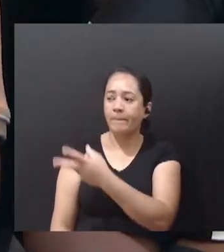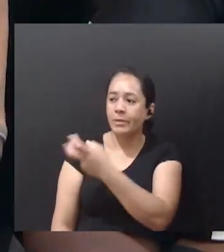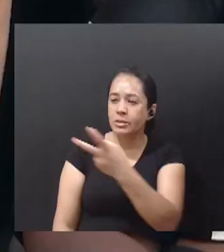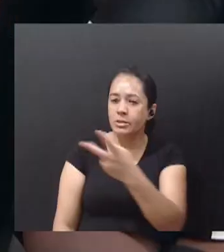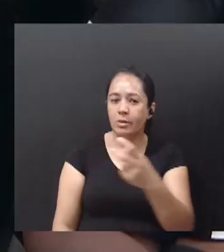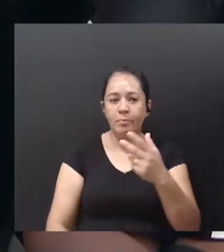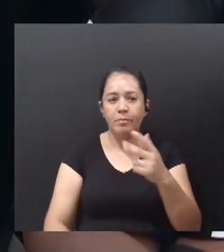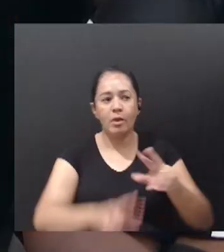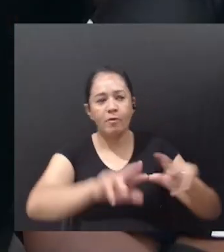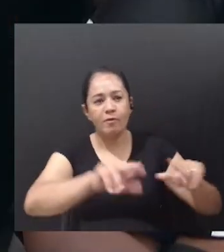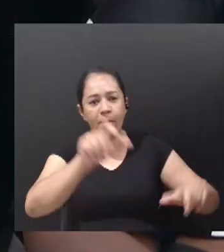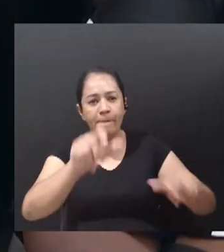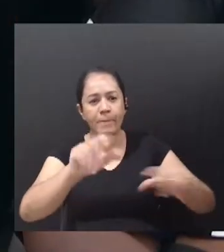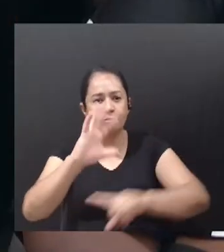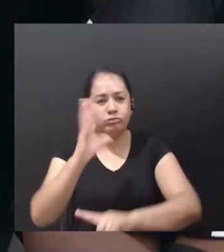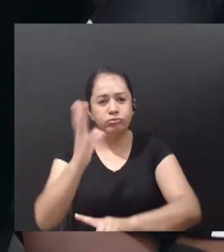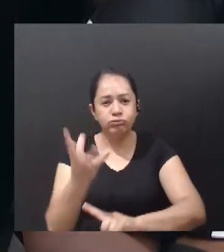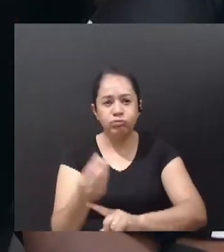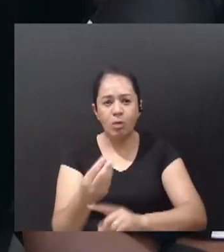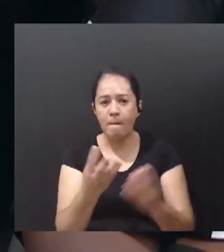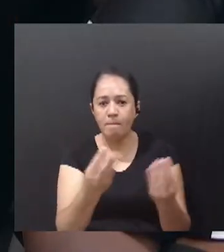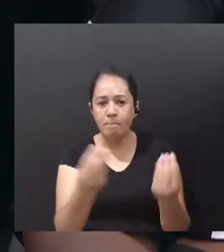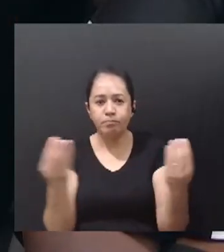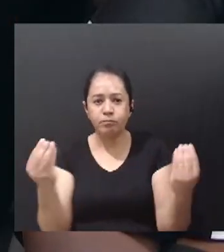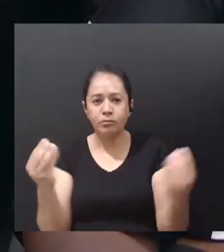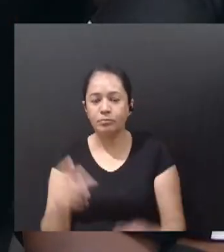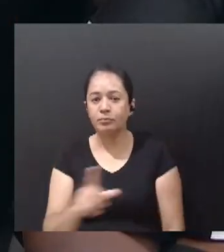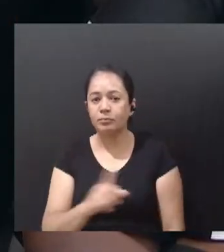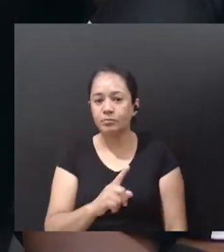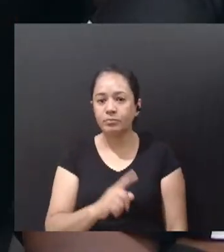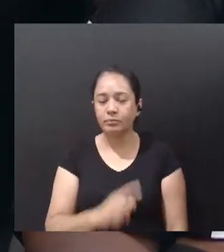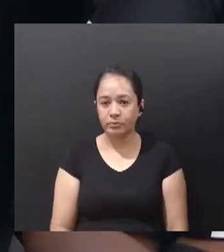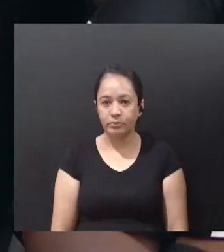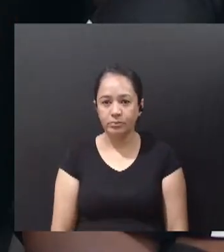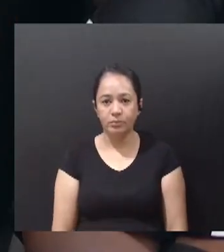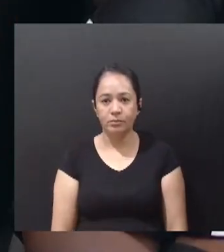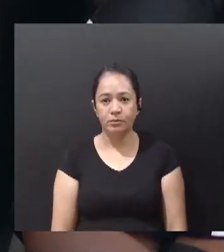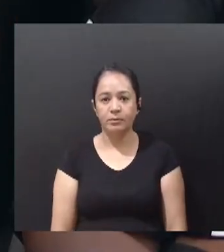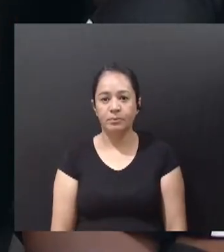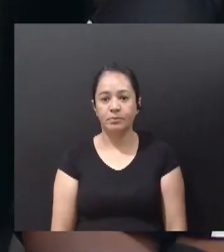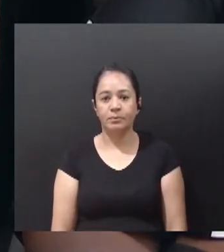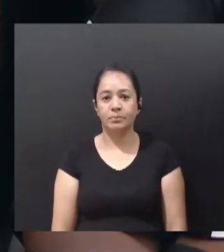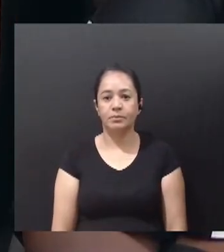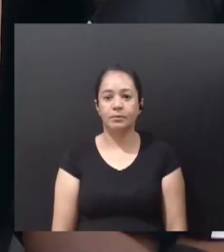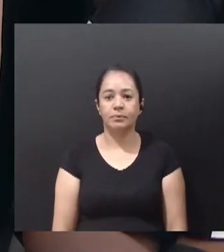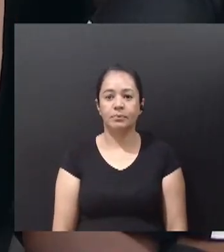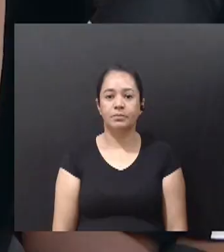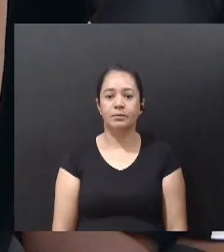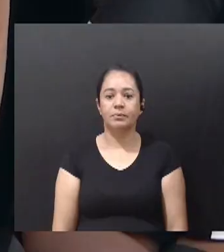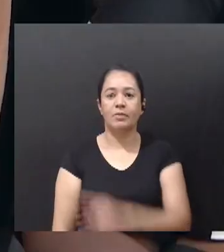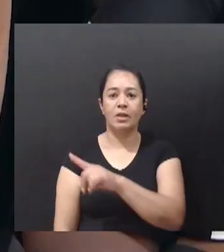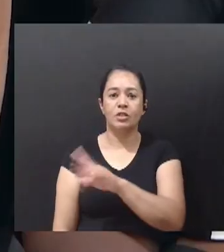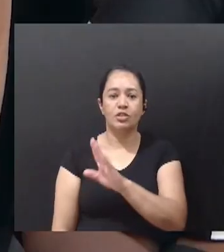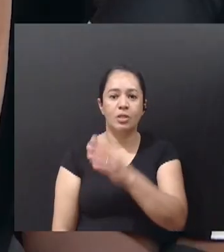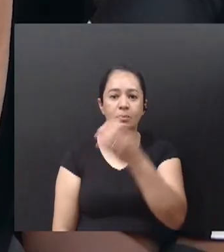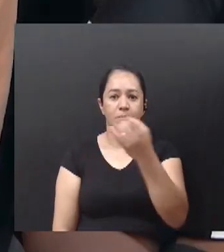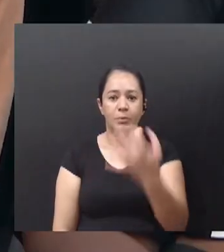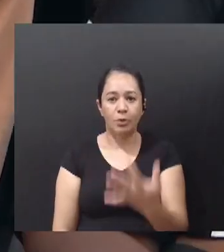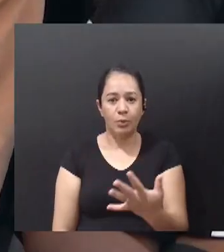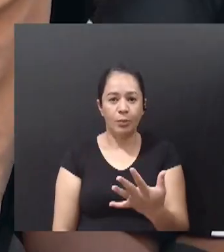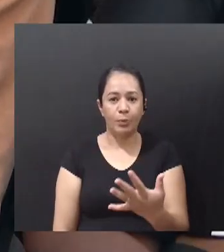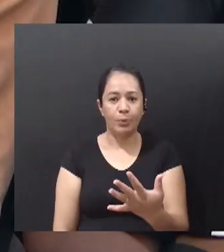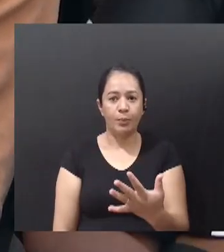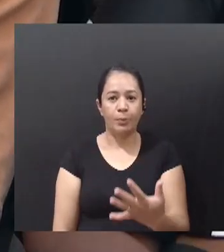aqui tem vários artistas, né? Meio aqui, mas estão aqui. E como ele já disse, né? Então,